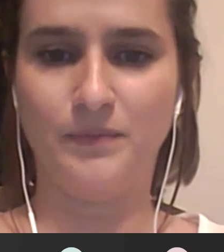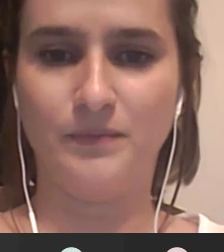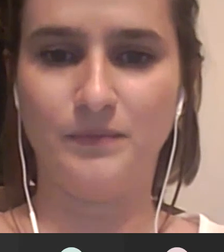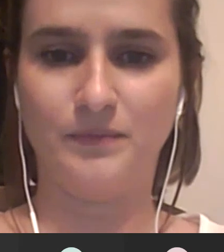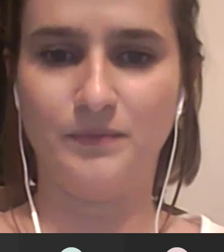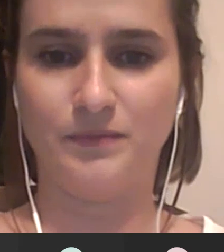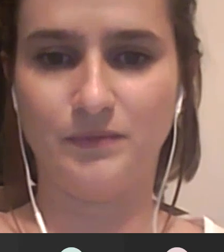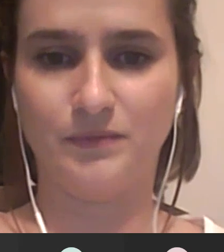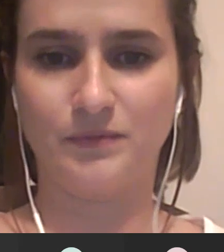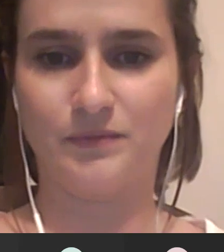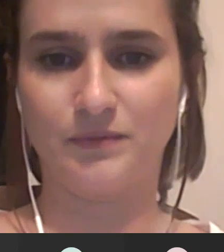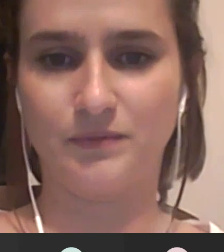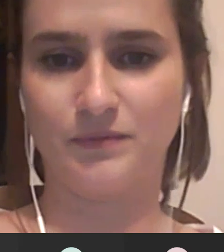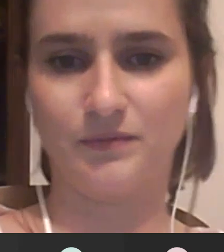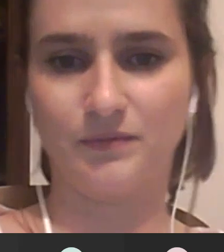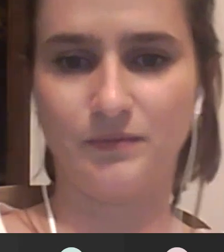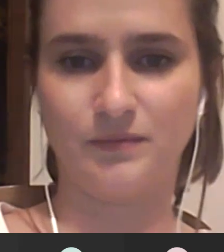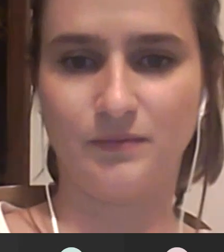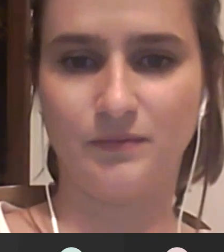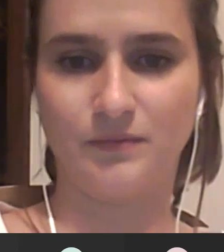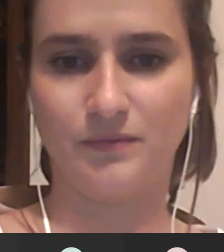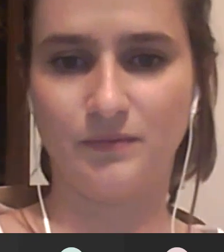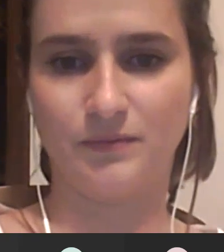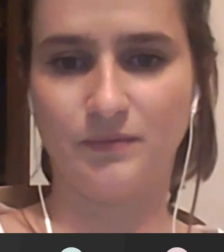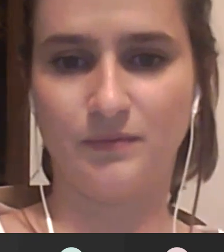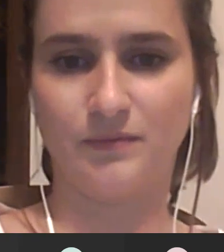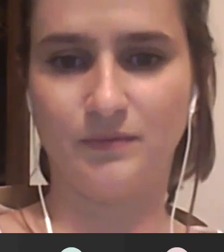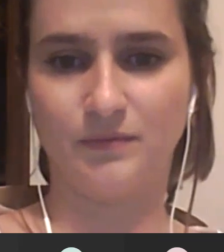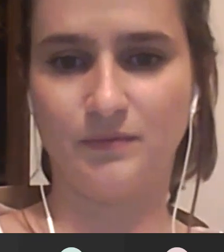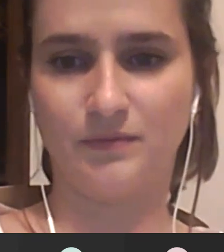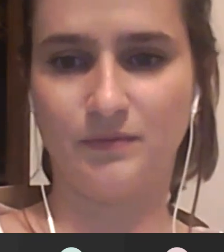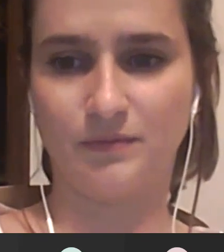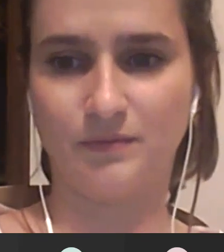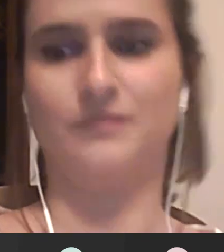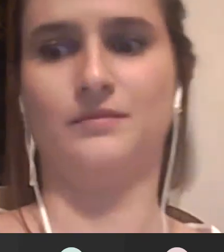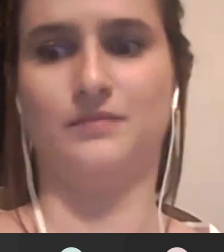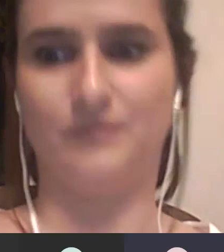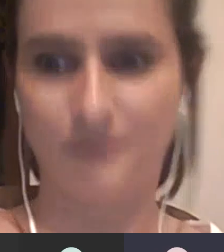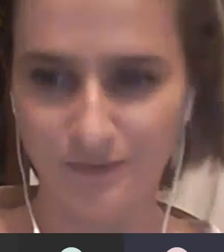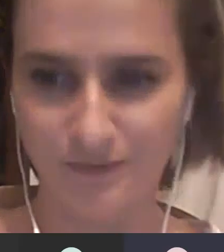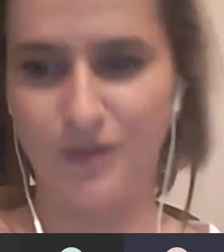consiga vencer mais essa batalha, né? E que venha a vacina.